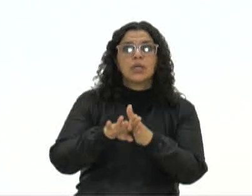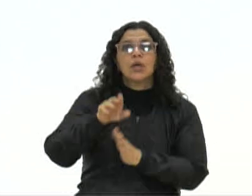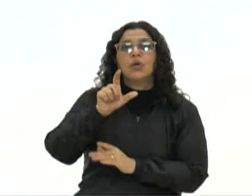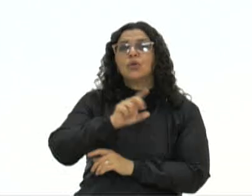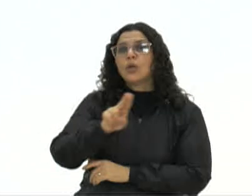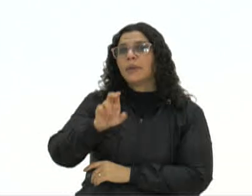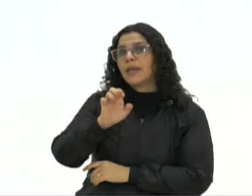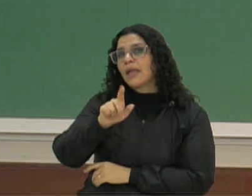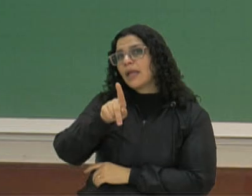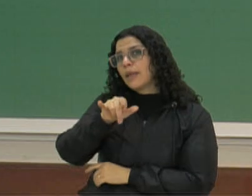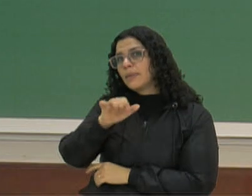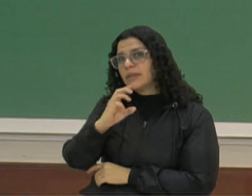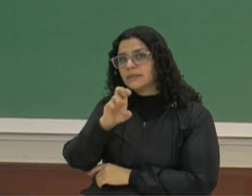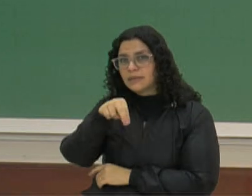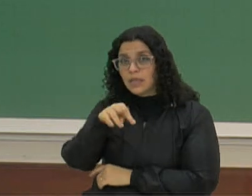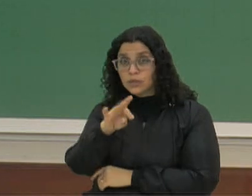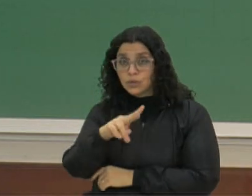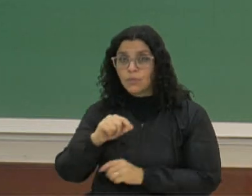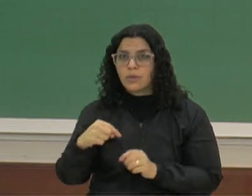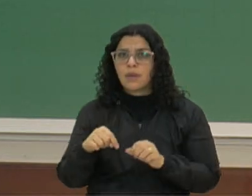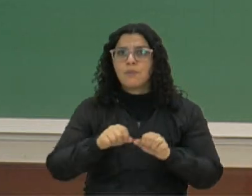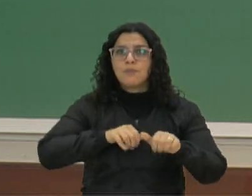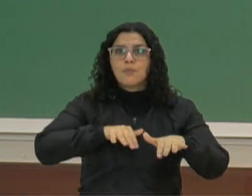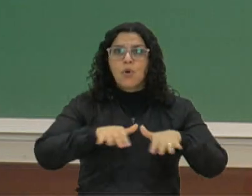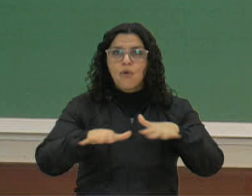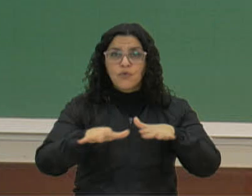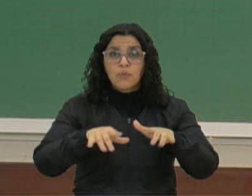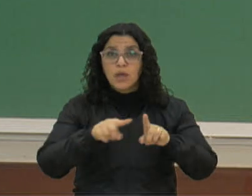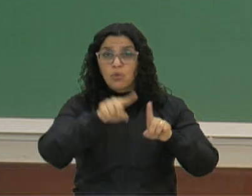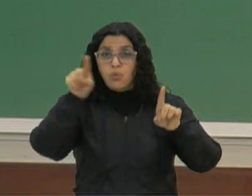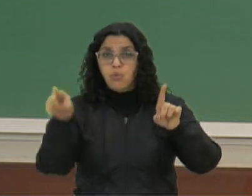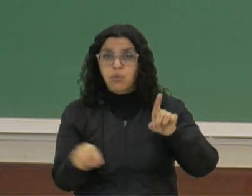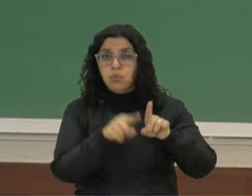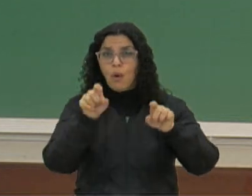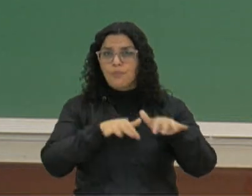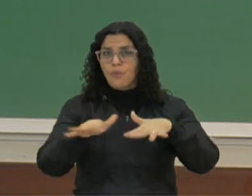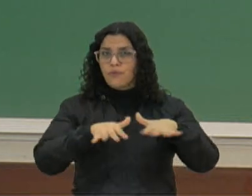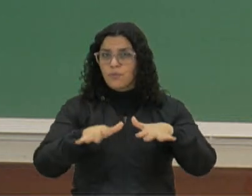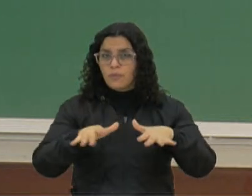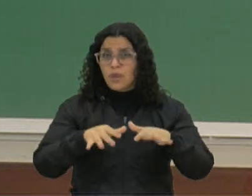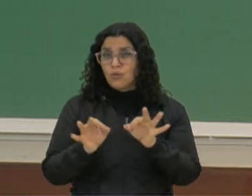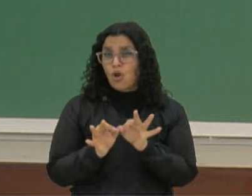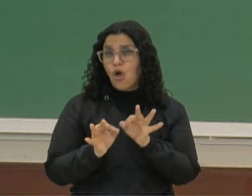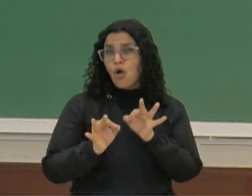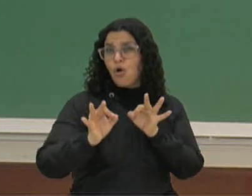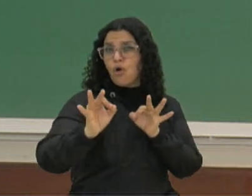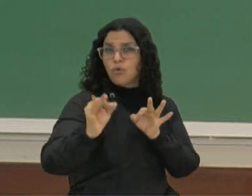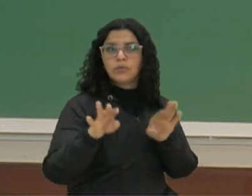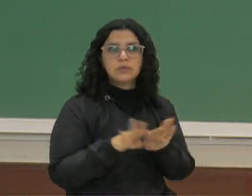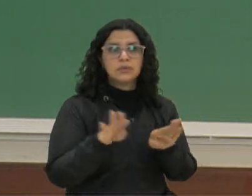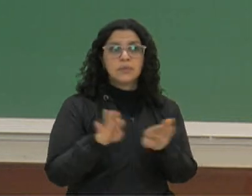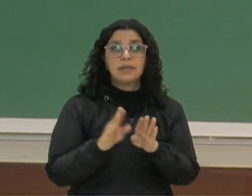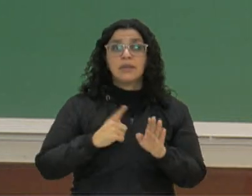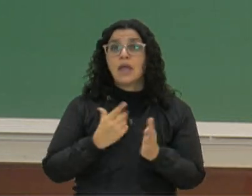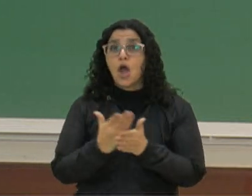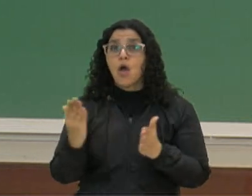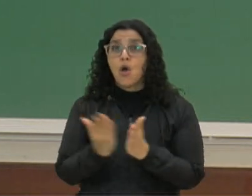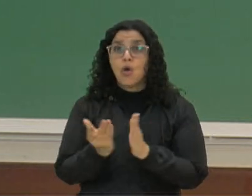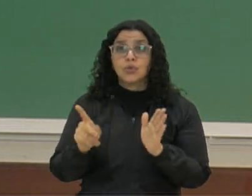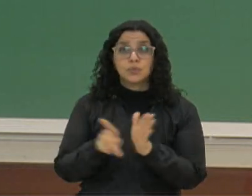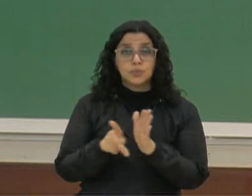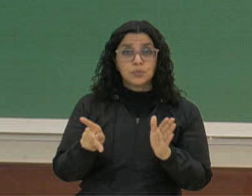epicentro, vai emitir ondas sísmicas, elas podem chegar a longas distâncias, né? Alguns terremotos aqui na cordilheira são sentidos